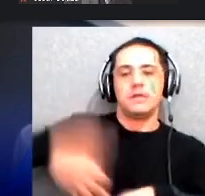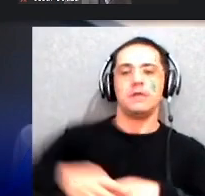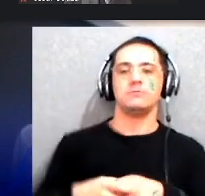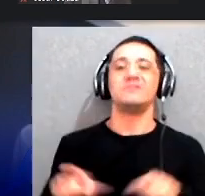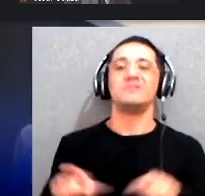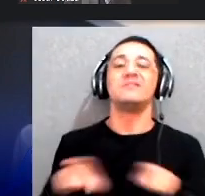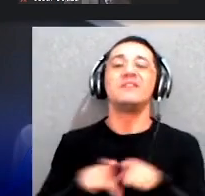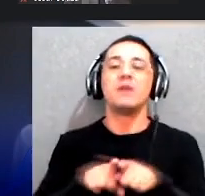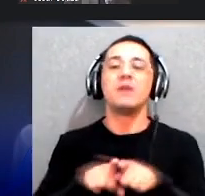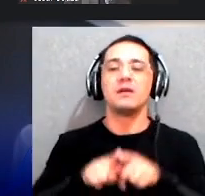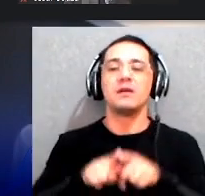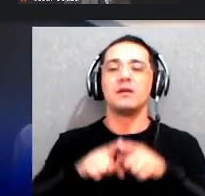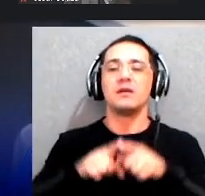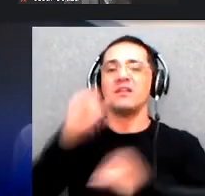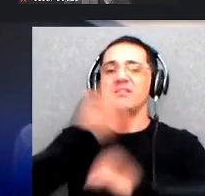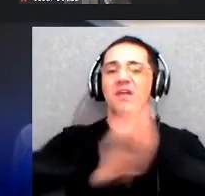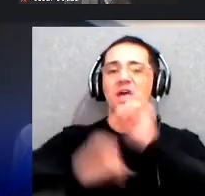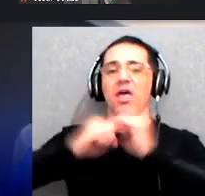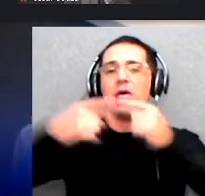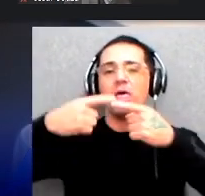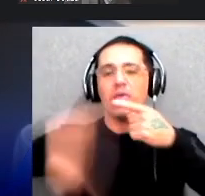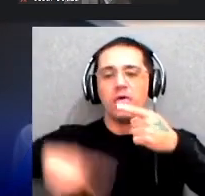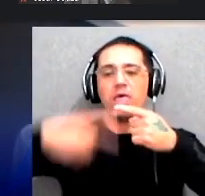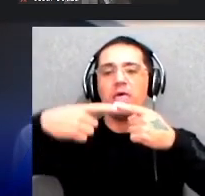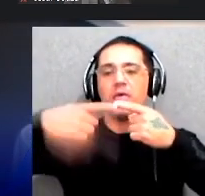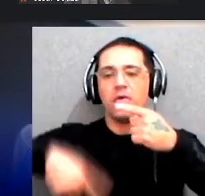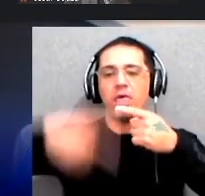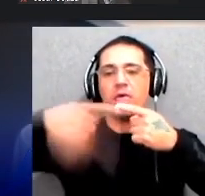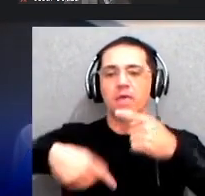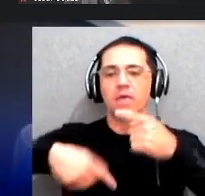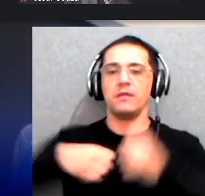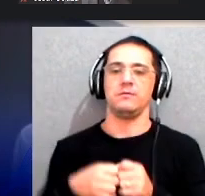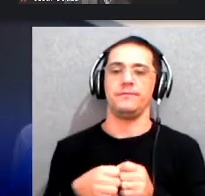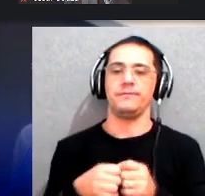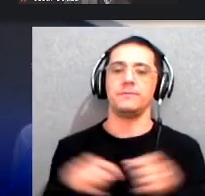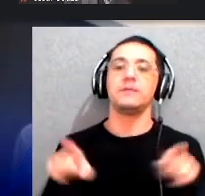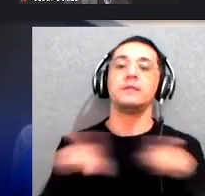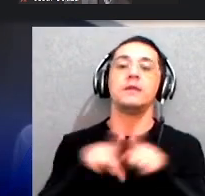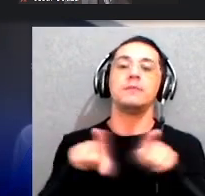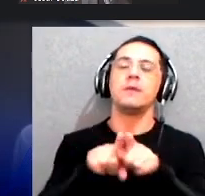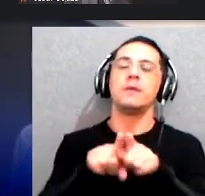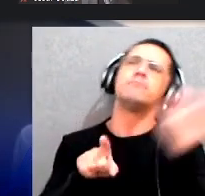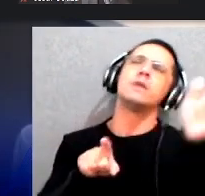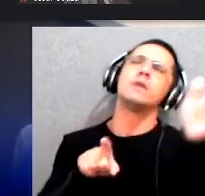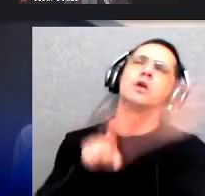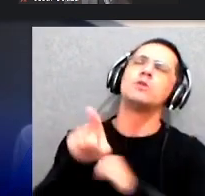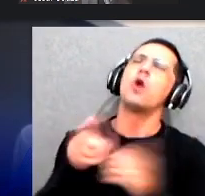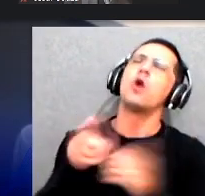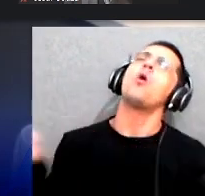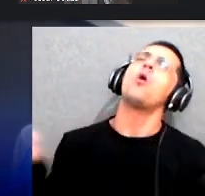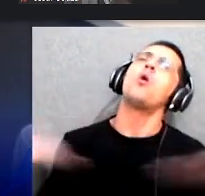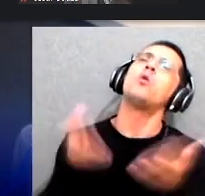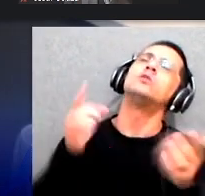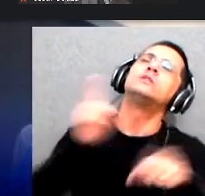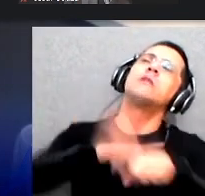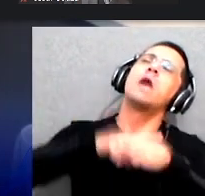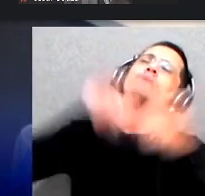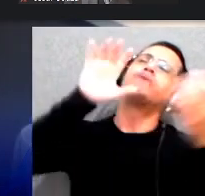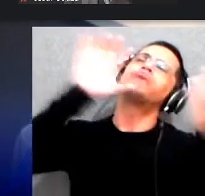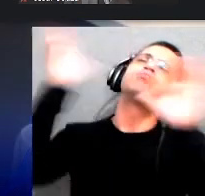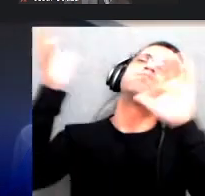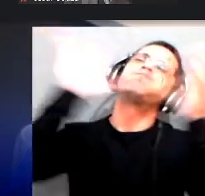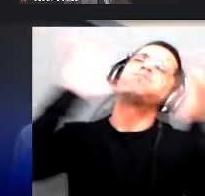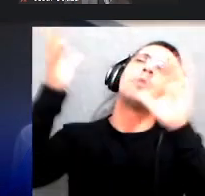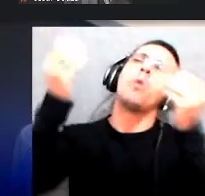fazer perguntas. Como é que está o tempo hoje aí em Porto Alegre? Por que isso, pessoal? Por que isso, gente? Porque dá